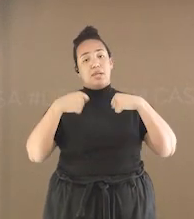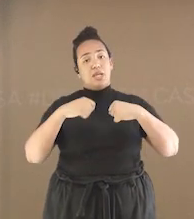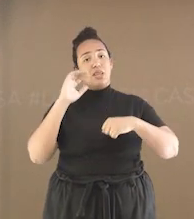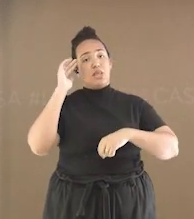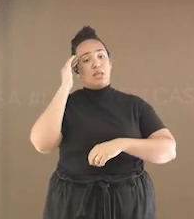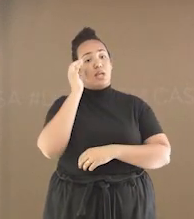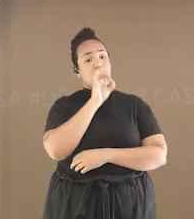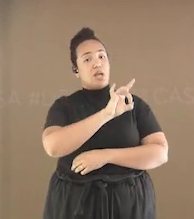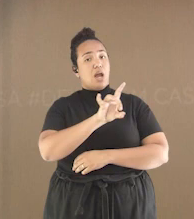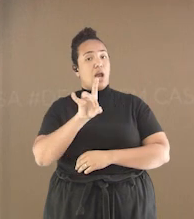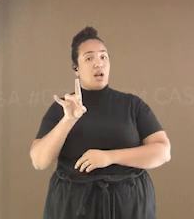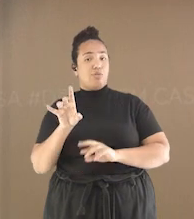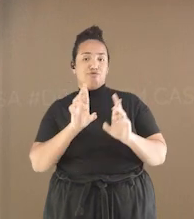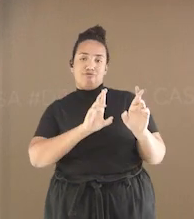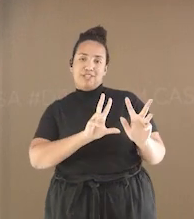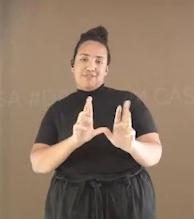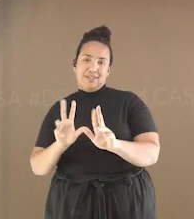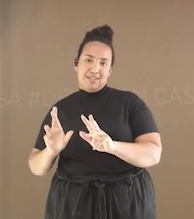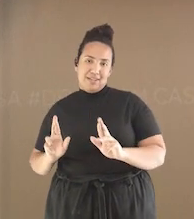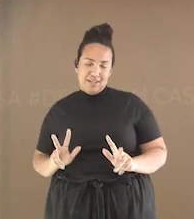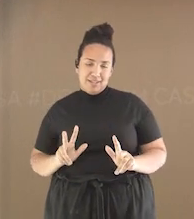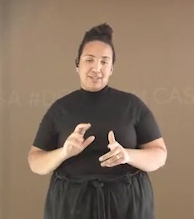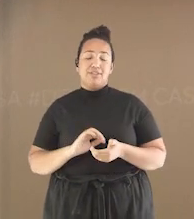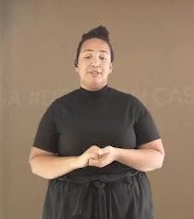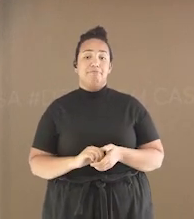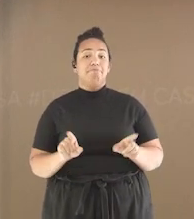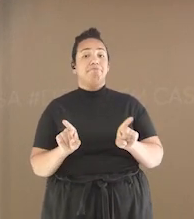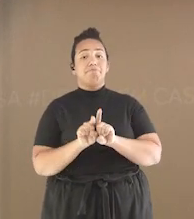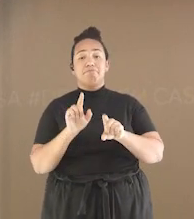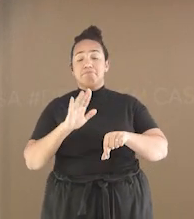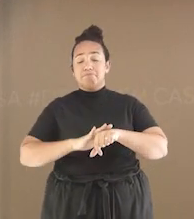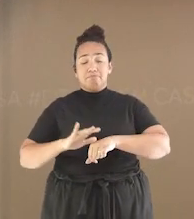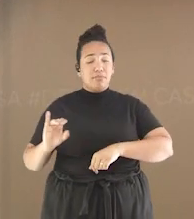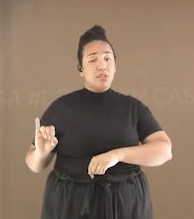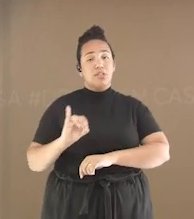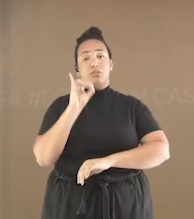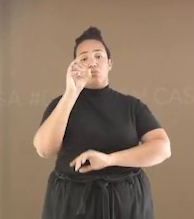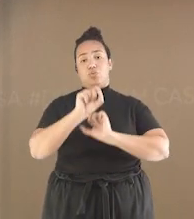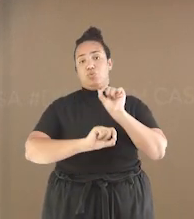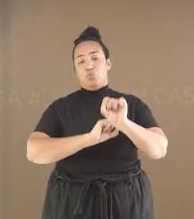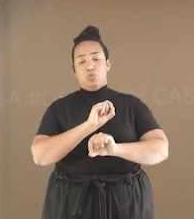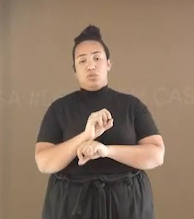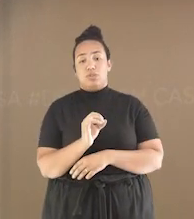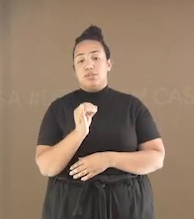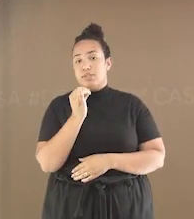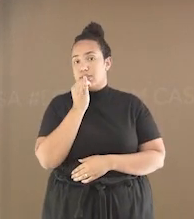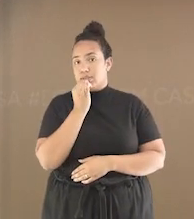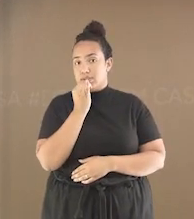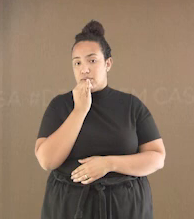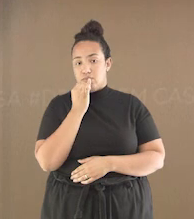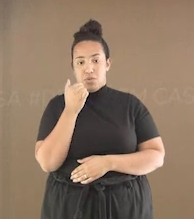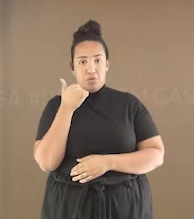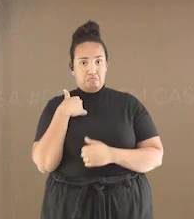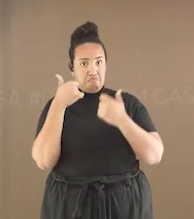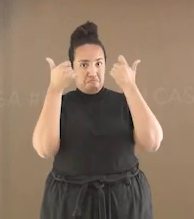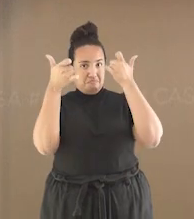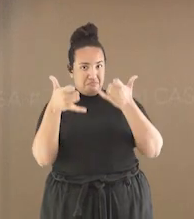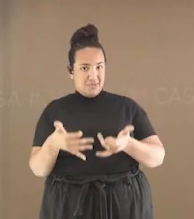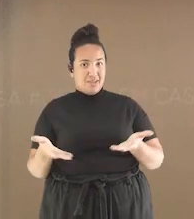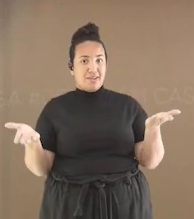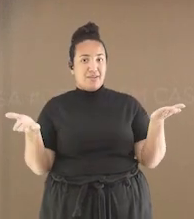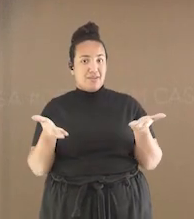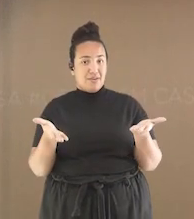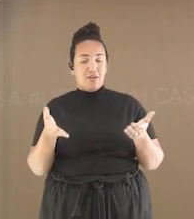um tempo diferente. E ainda, mais importante de tudo, por exemplo, no caso que eu acabei de falar para